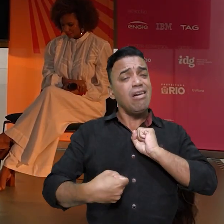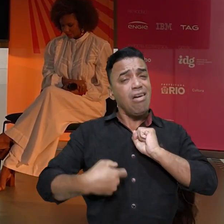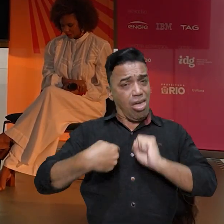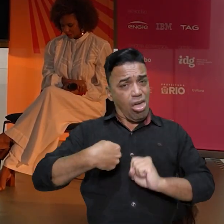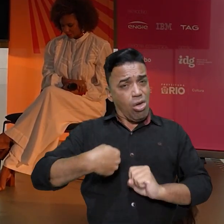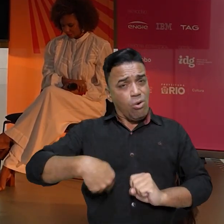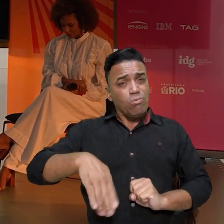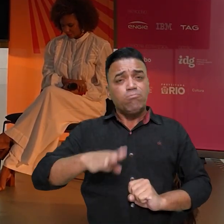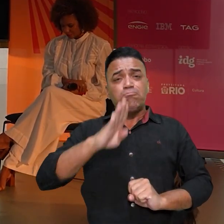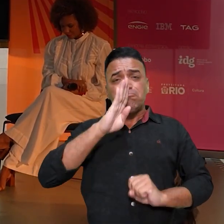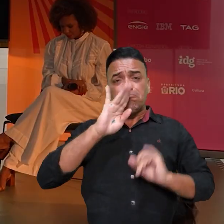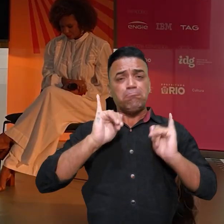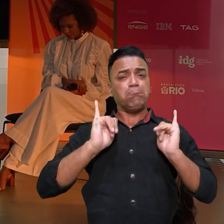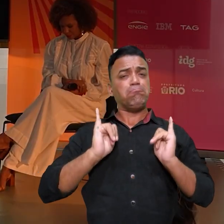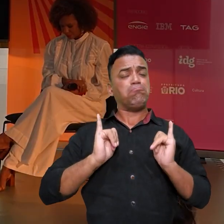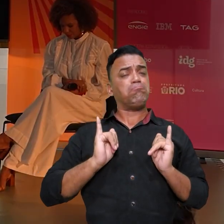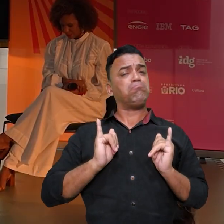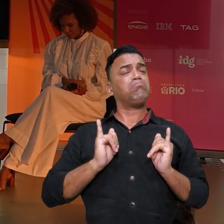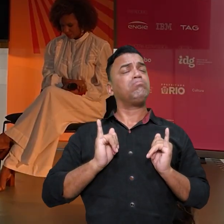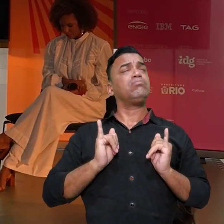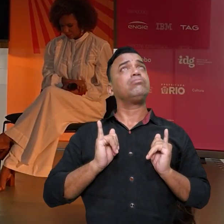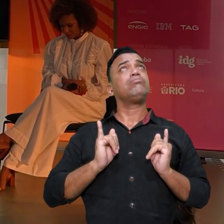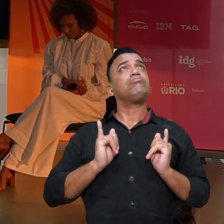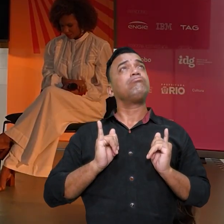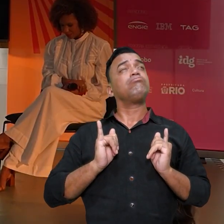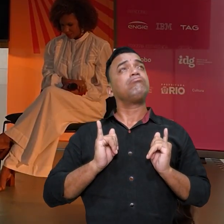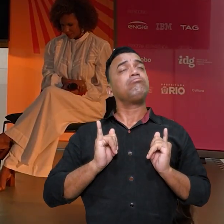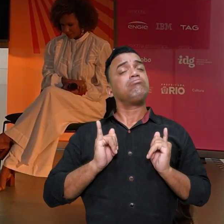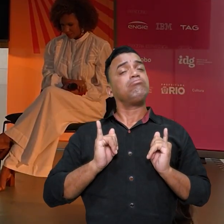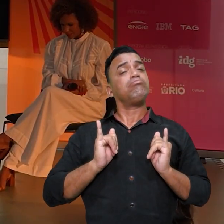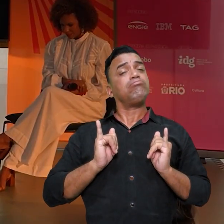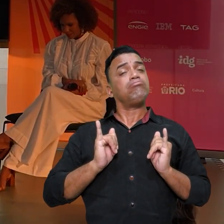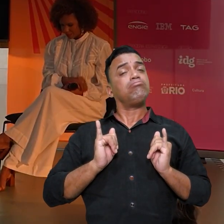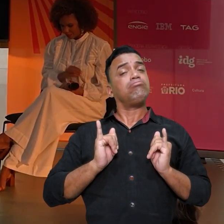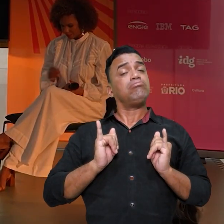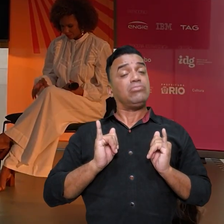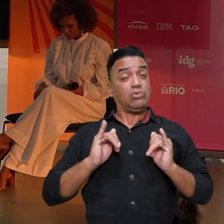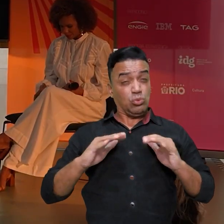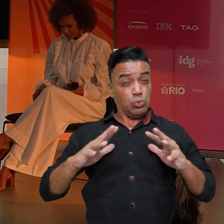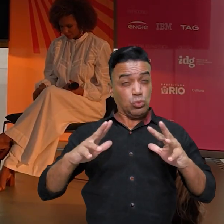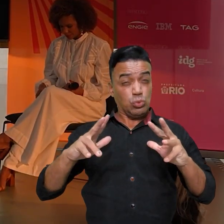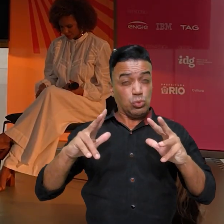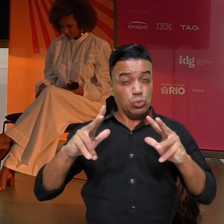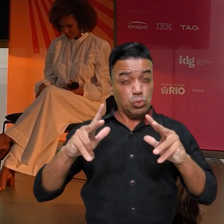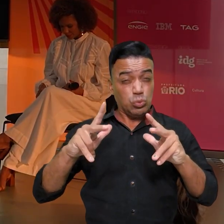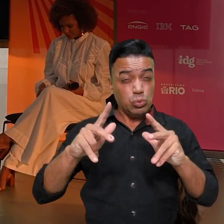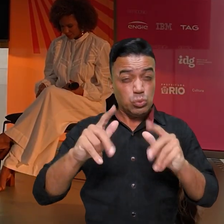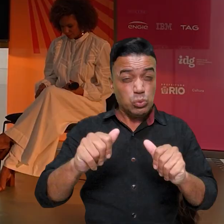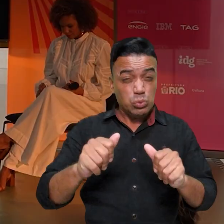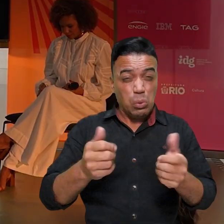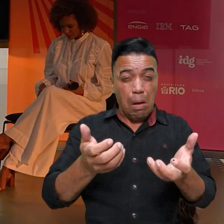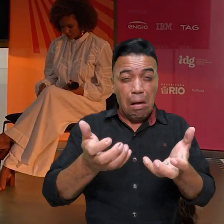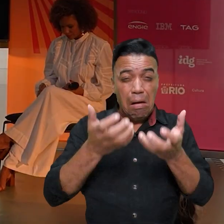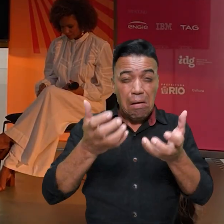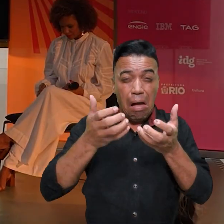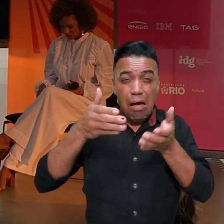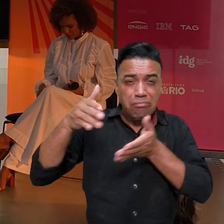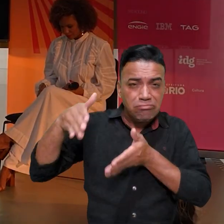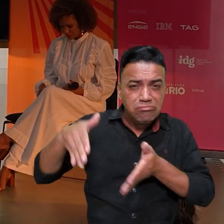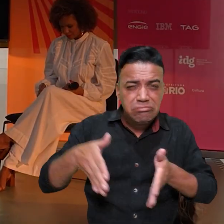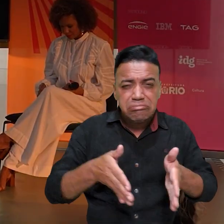quieta na aparente inércia. Nem todo viandante anda